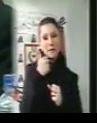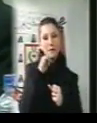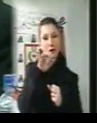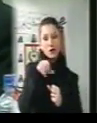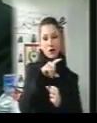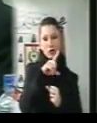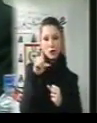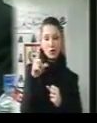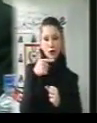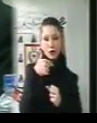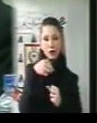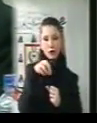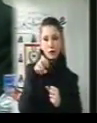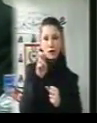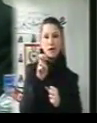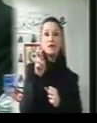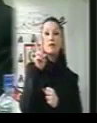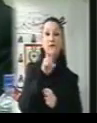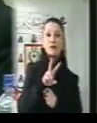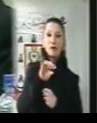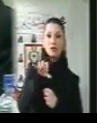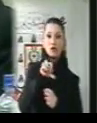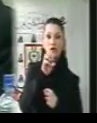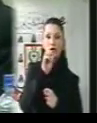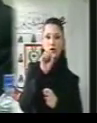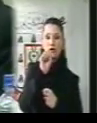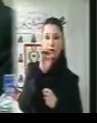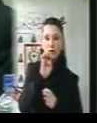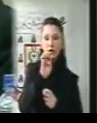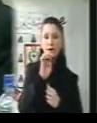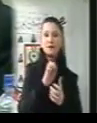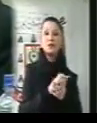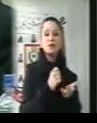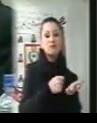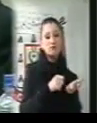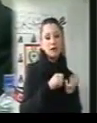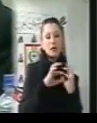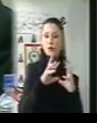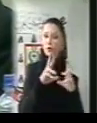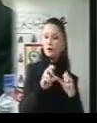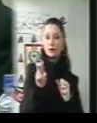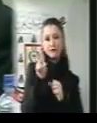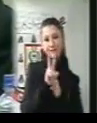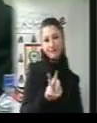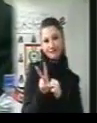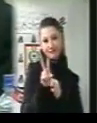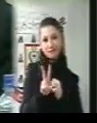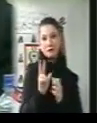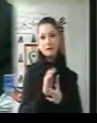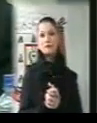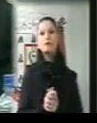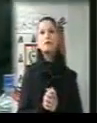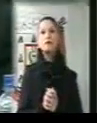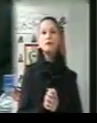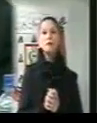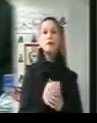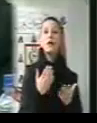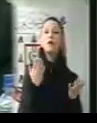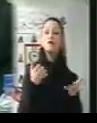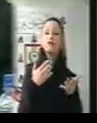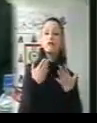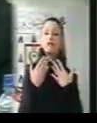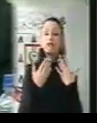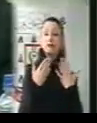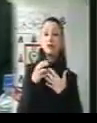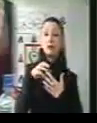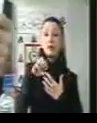julho de 2015. Autoria, vereador José Carlos Melo, do PT, e assinado por diversos vereadores. Em discussão, a